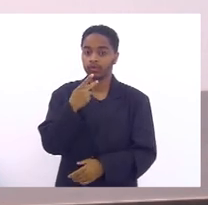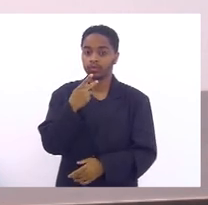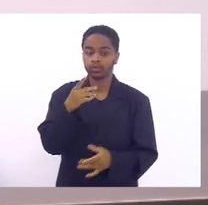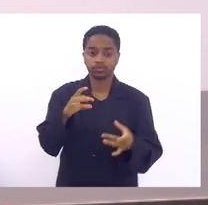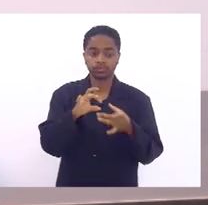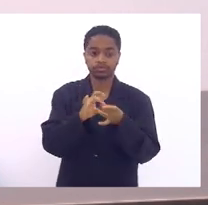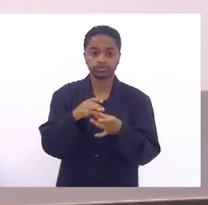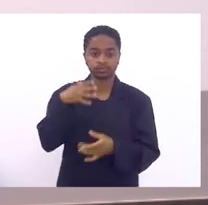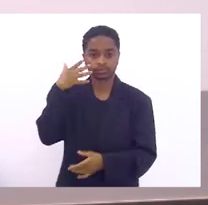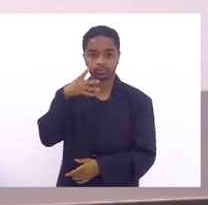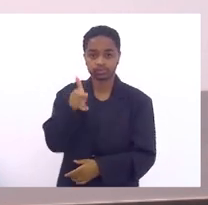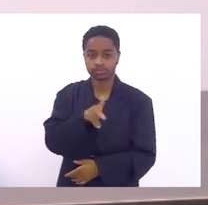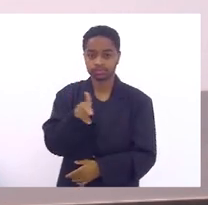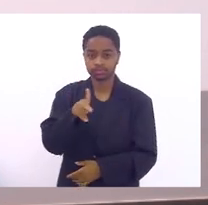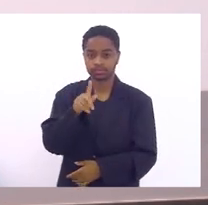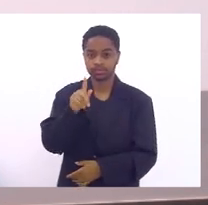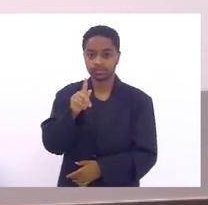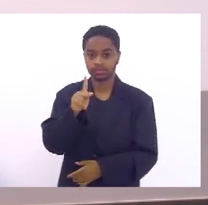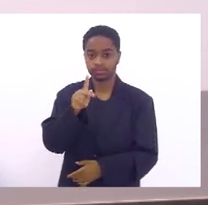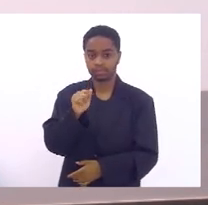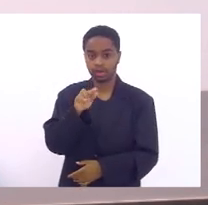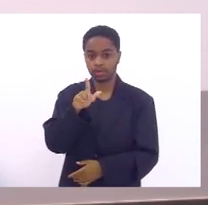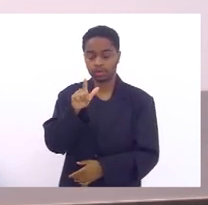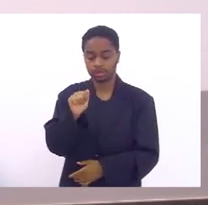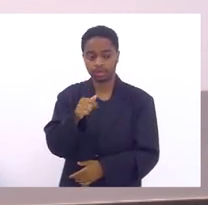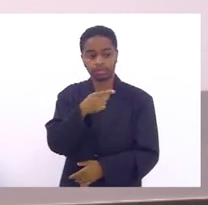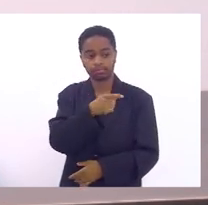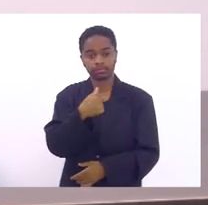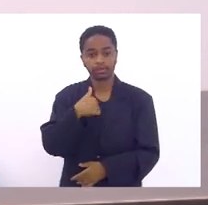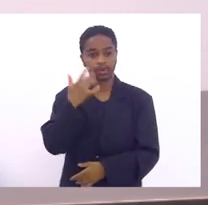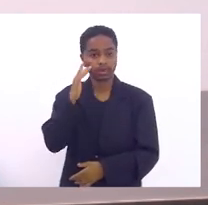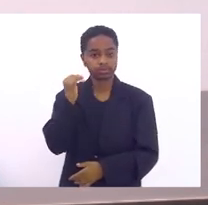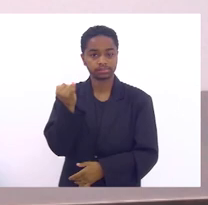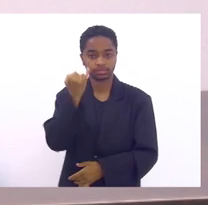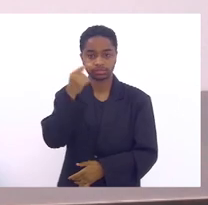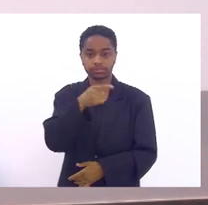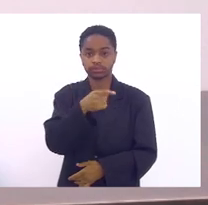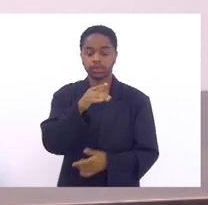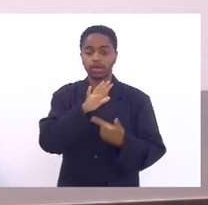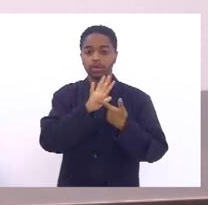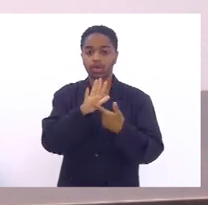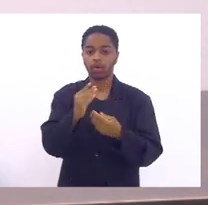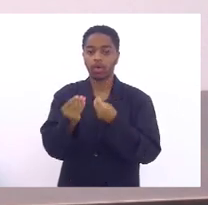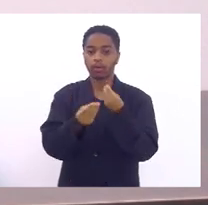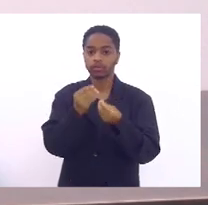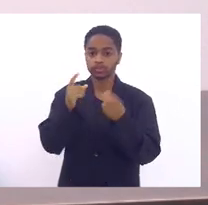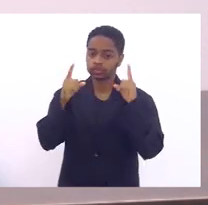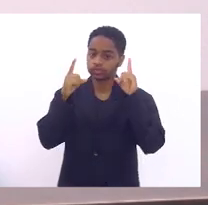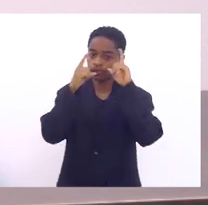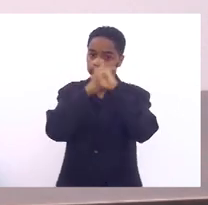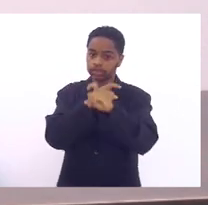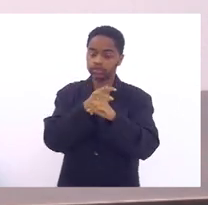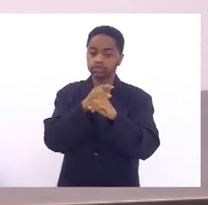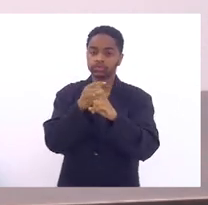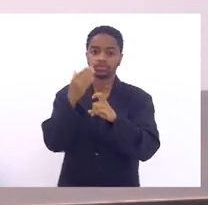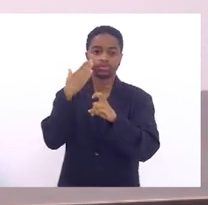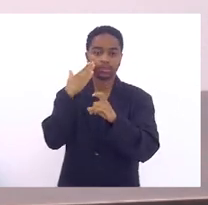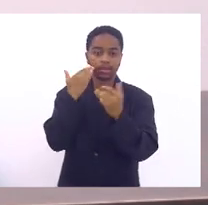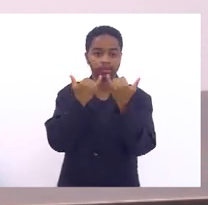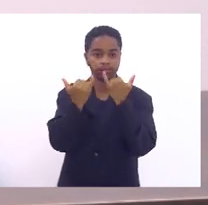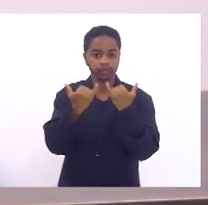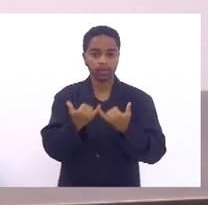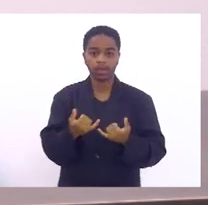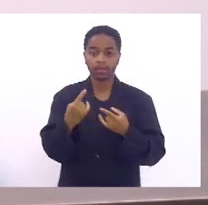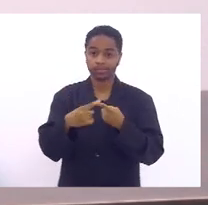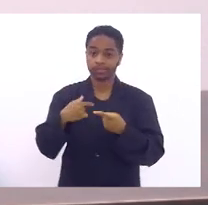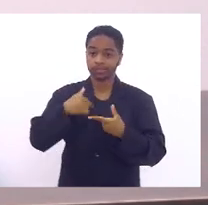professora Paula Land que eu achei muito pertinente que traz a questão da dificuldade de acesso né porque como eu bem pontuei e a gente já tá cansado de